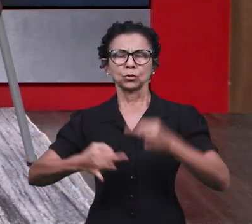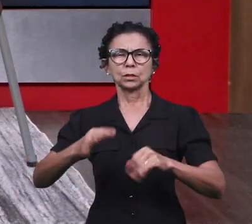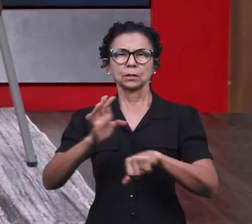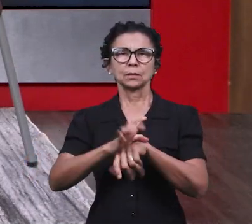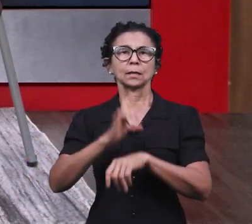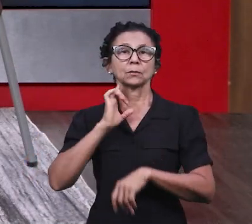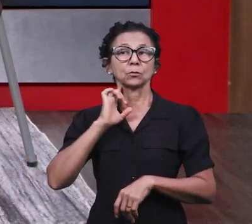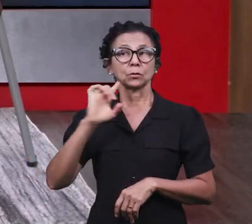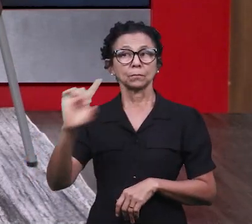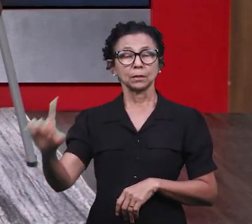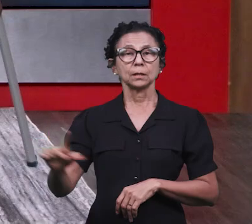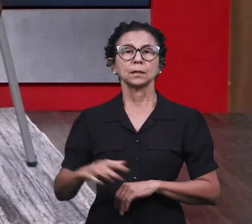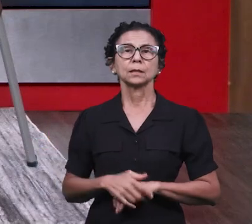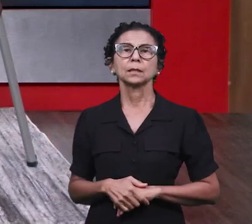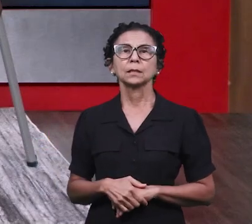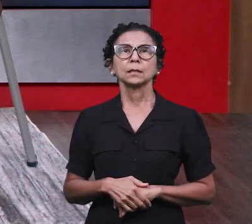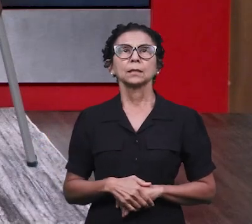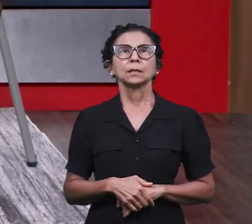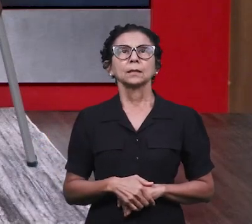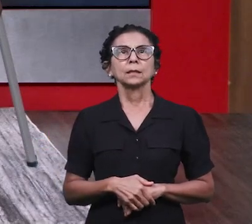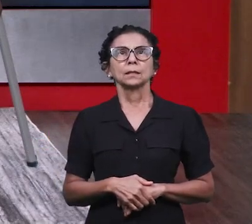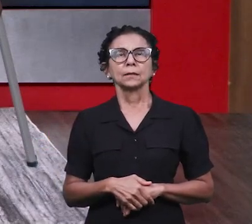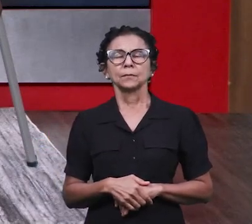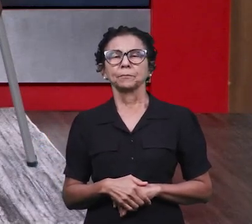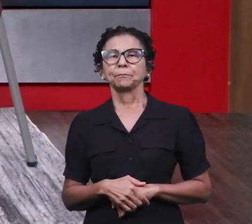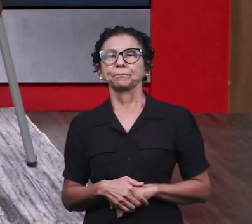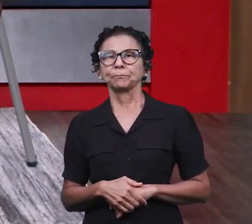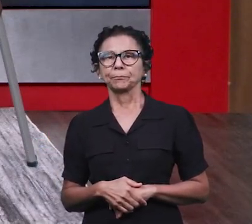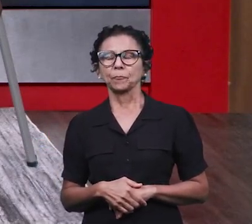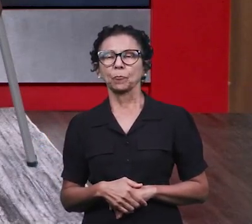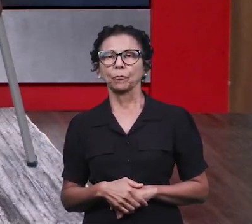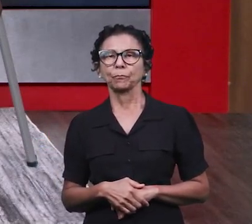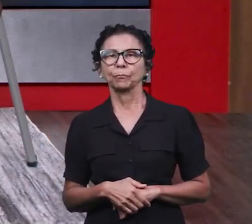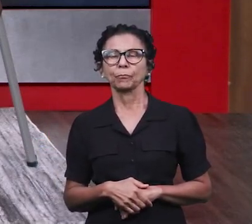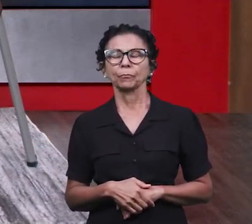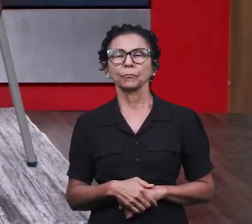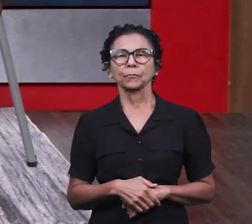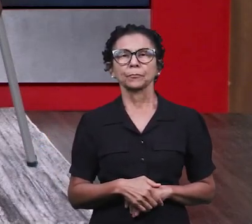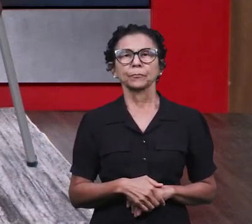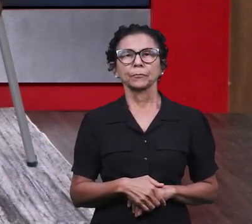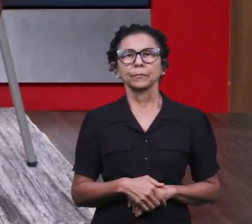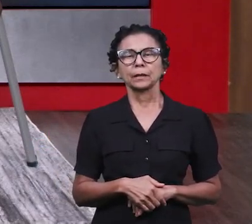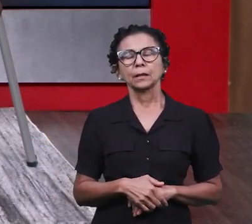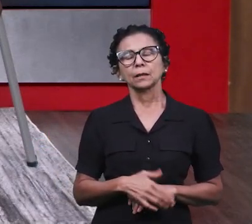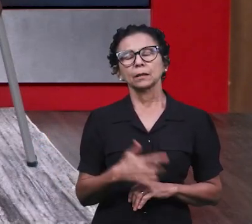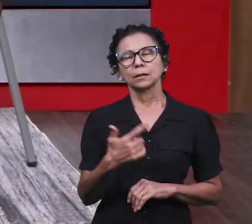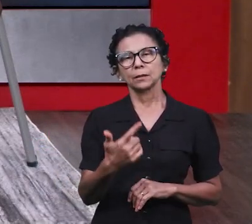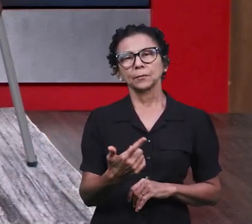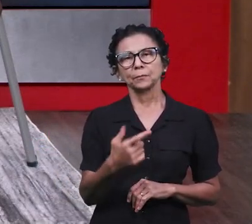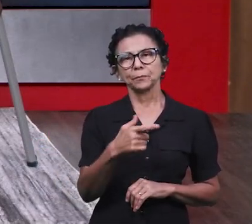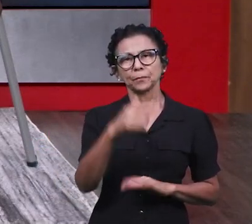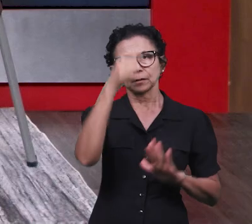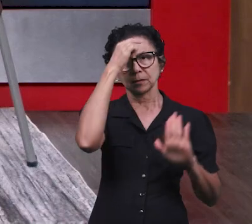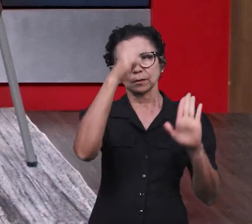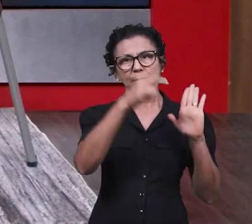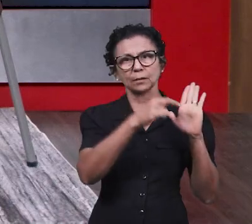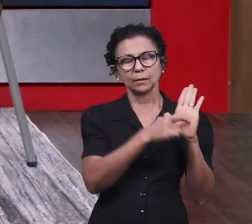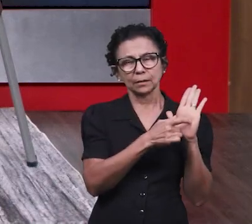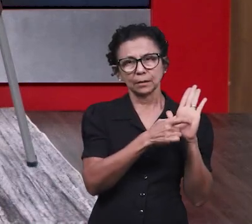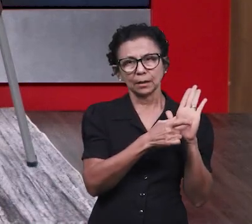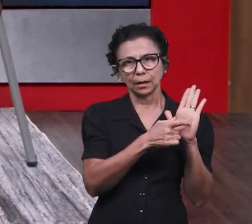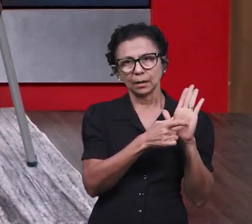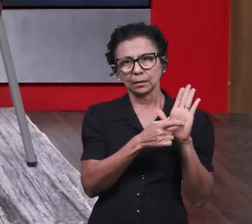processos, ele aprendendo como que o juiz julga, ele encontrou no sistema 280 processos